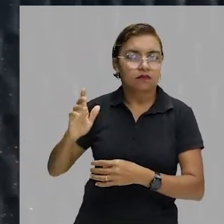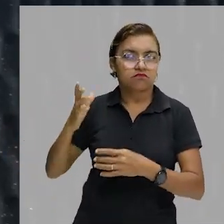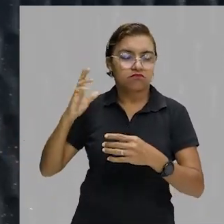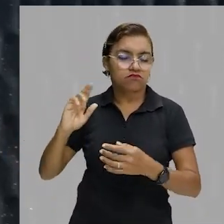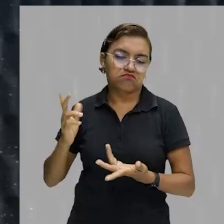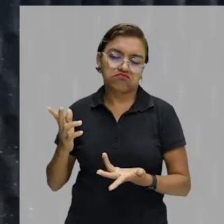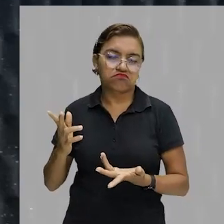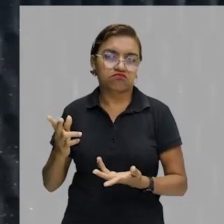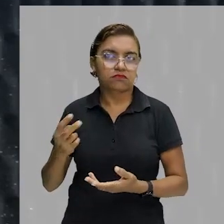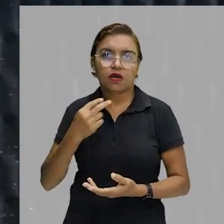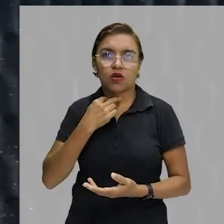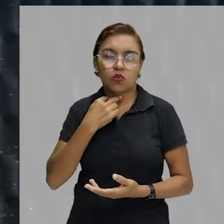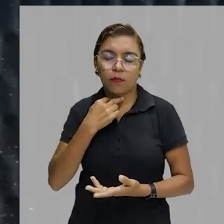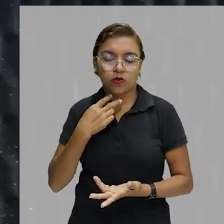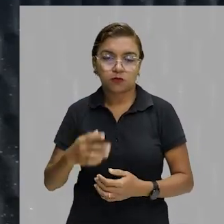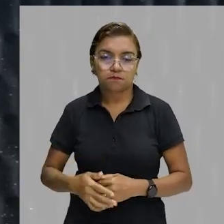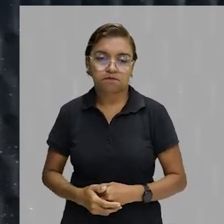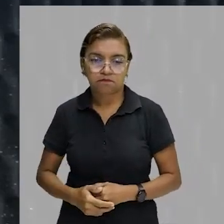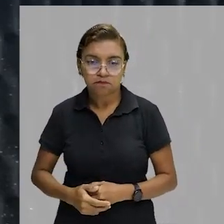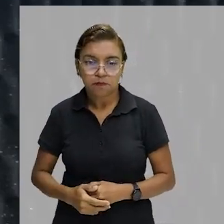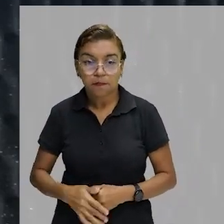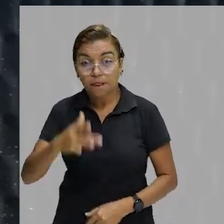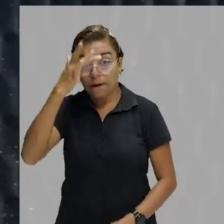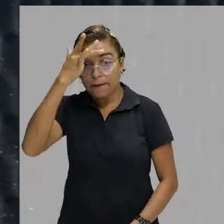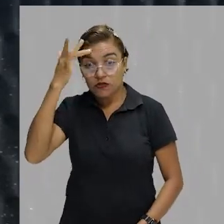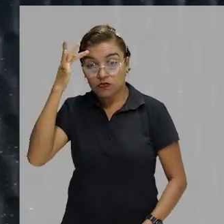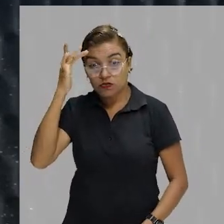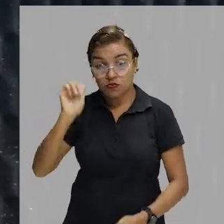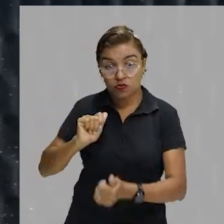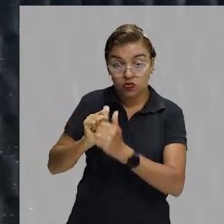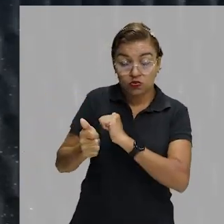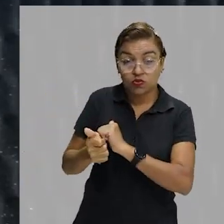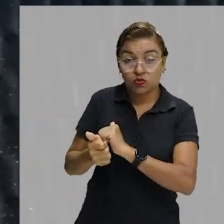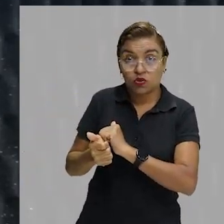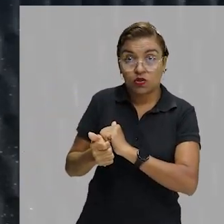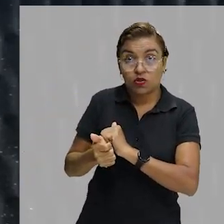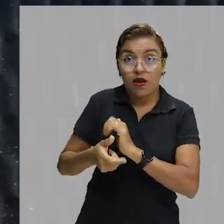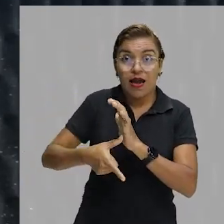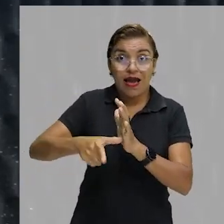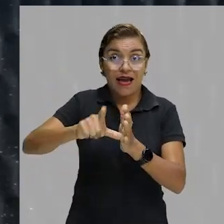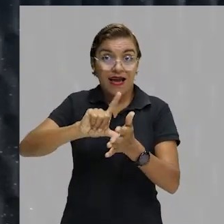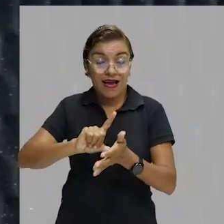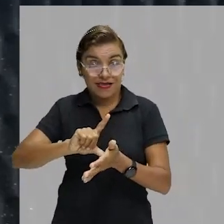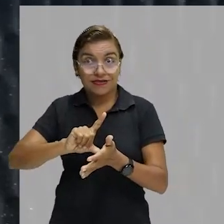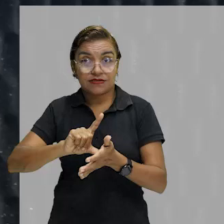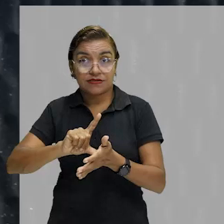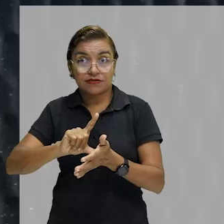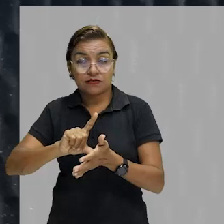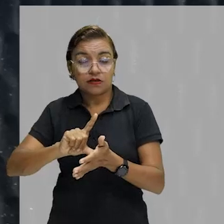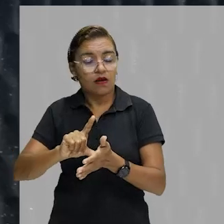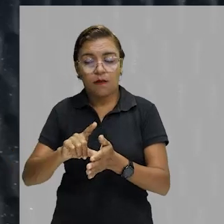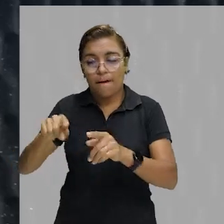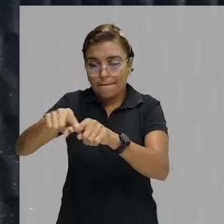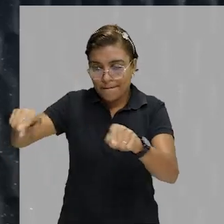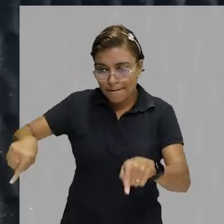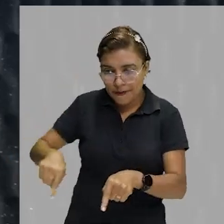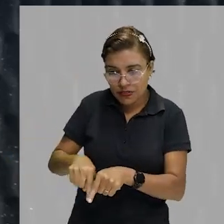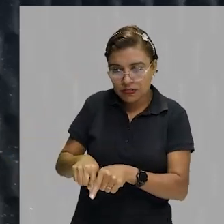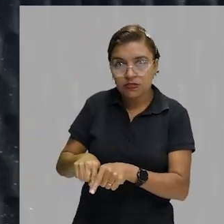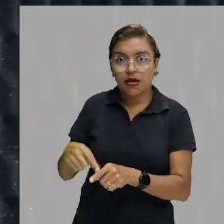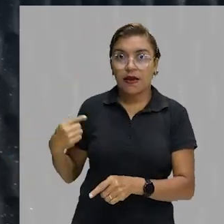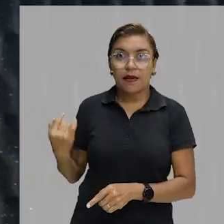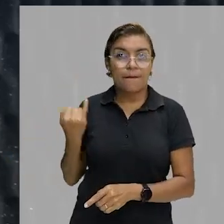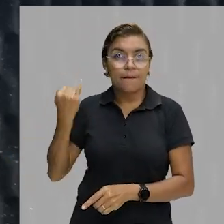é considerado bola fora. O jogador golpear a bola antes que ela passe da rede, eu não posso invadir, eu tenho que estar dentro do meu espaço, na minha quadra de